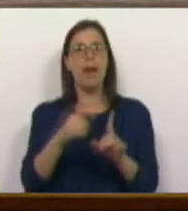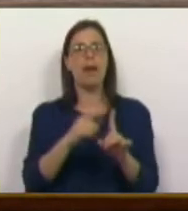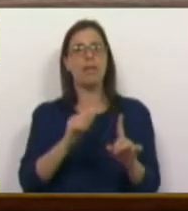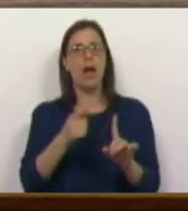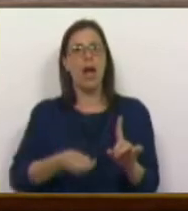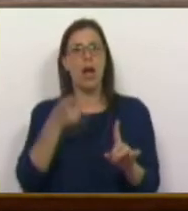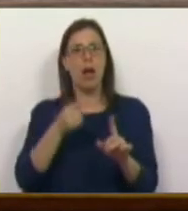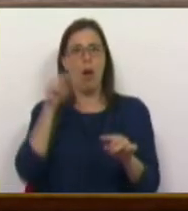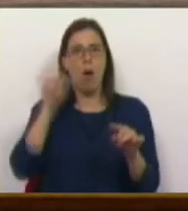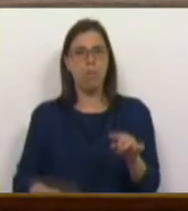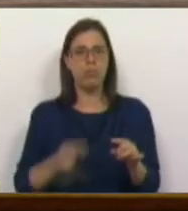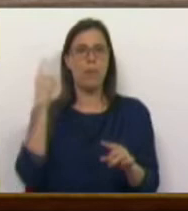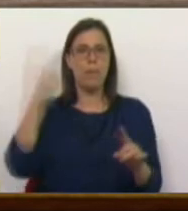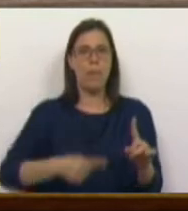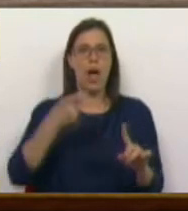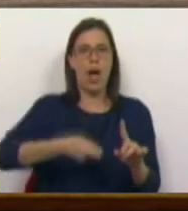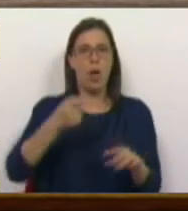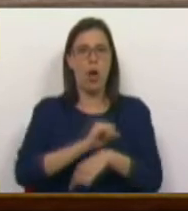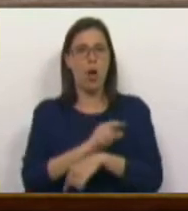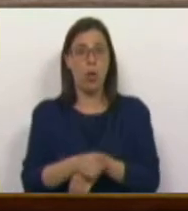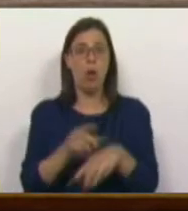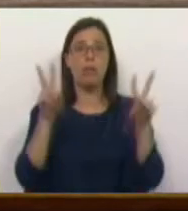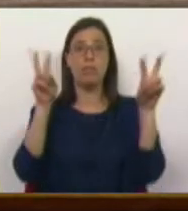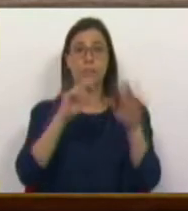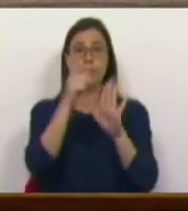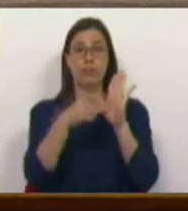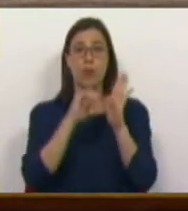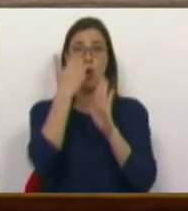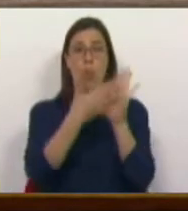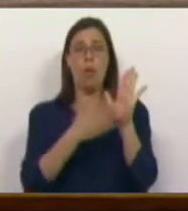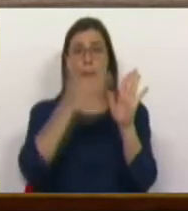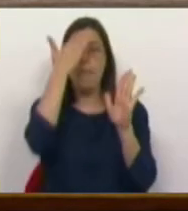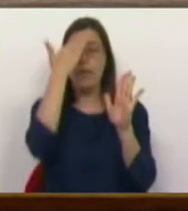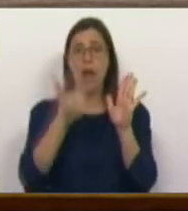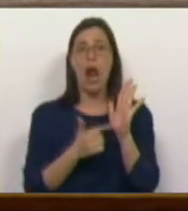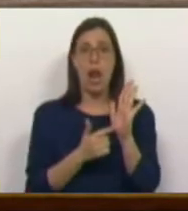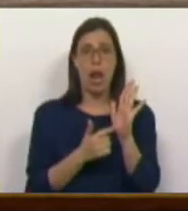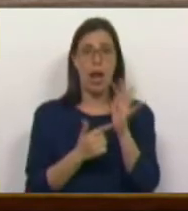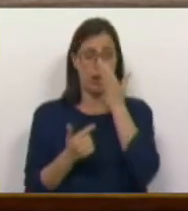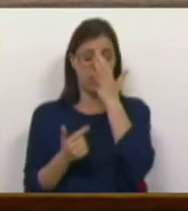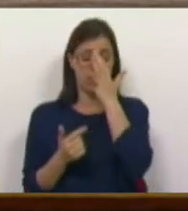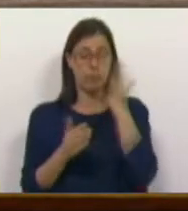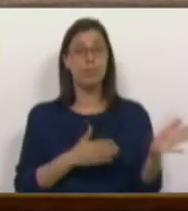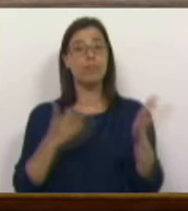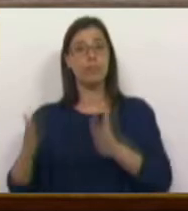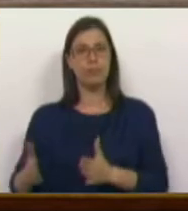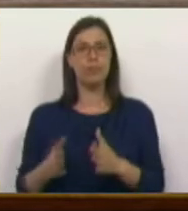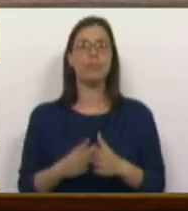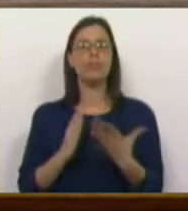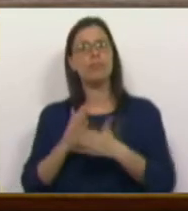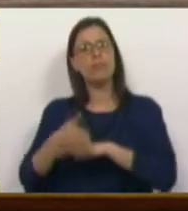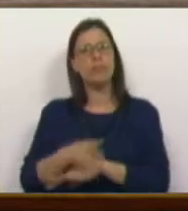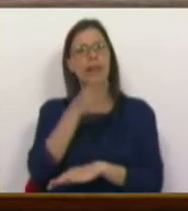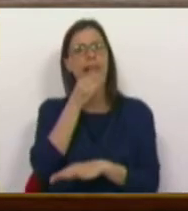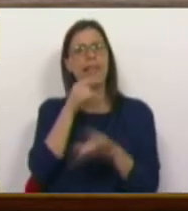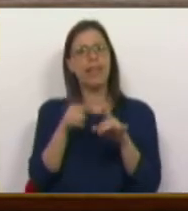do arrendamento compulsivo, uma figura constitucionalmente prevista. Por outro lado, no acesso